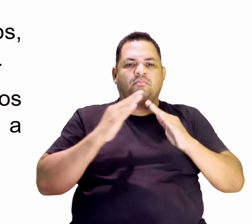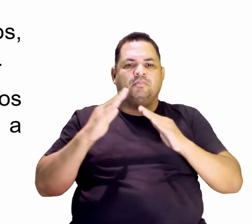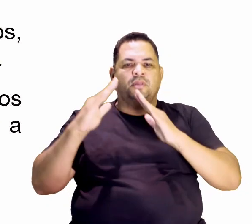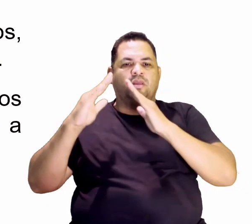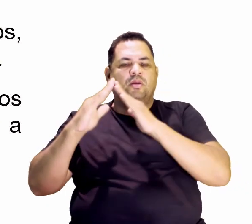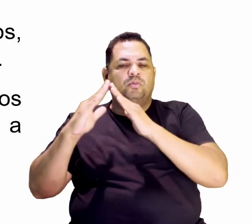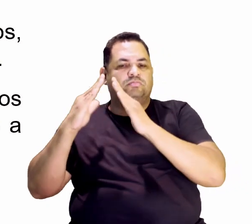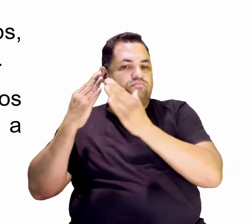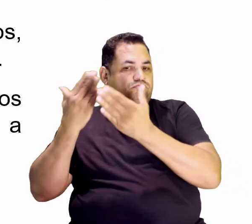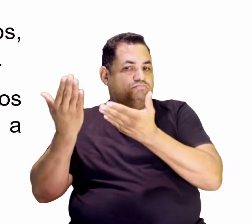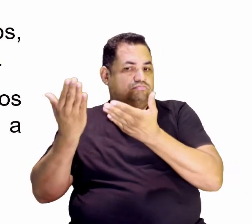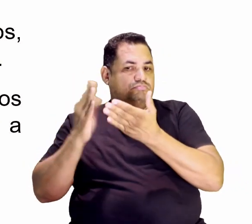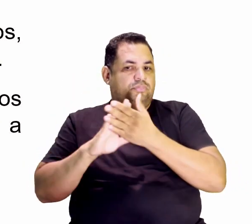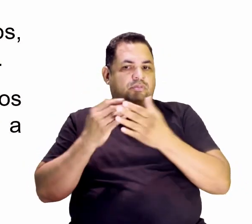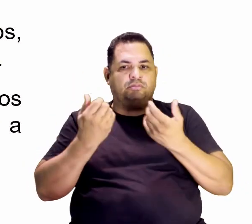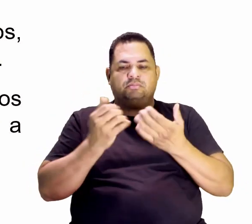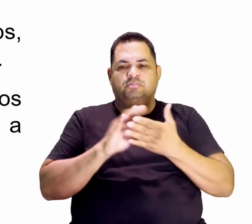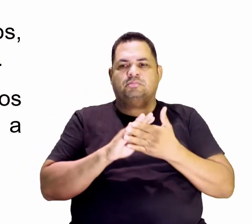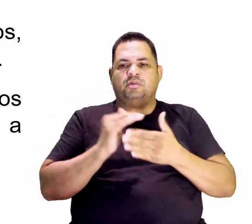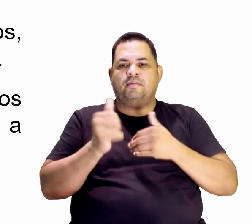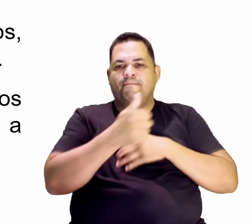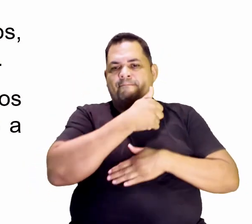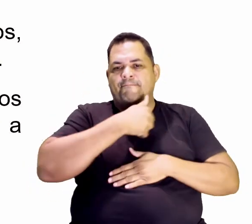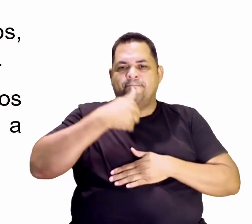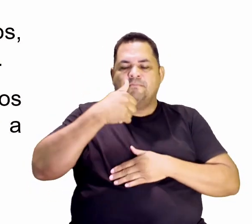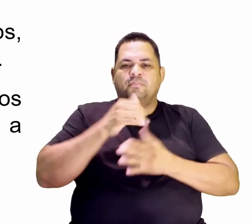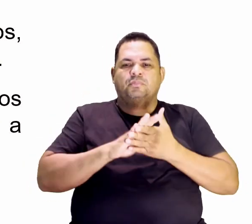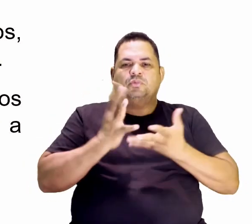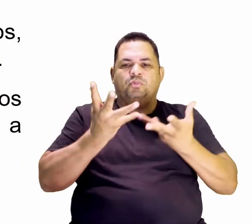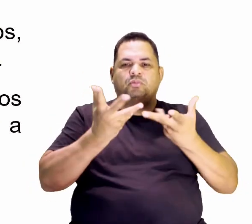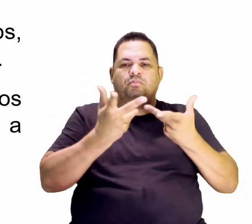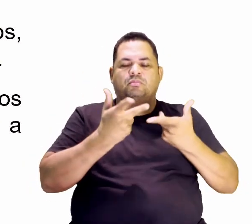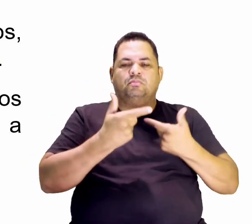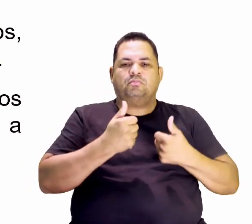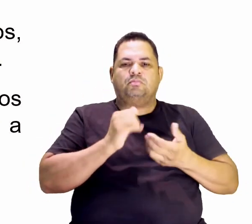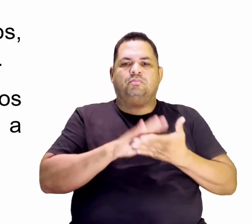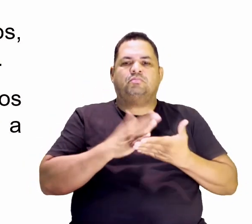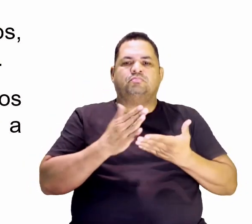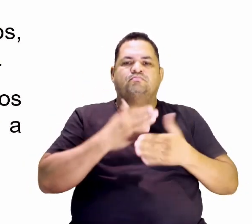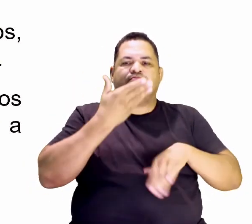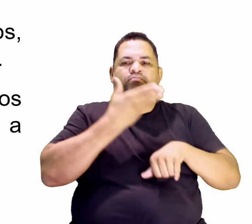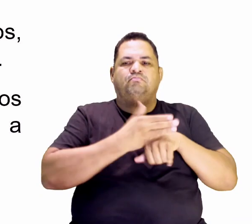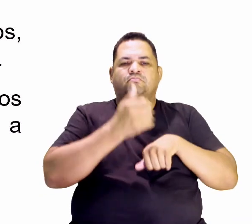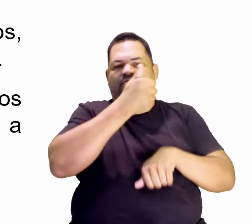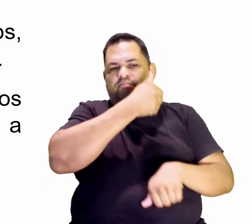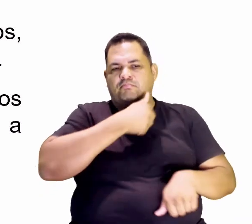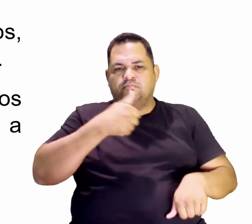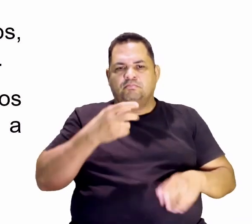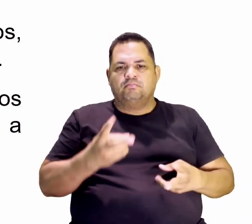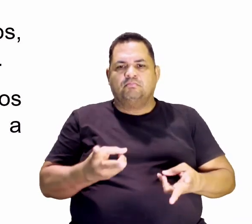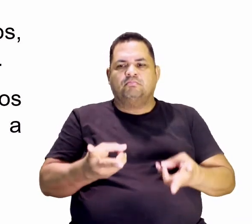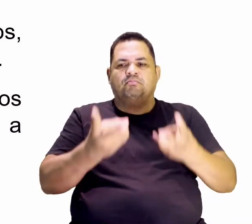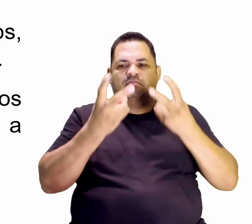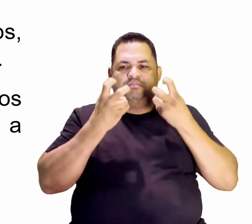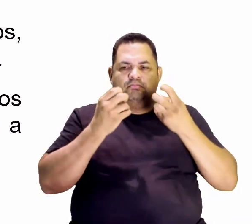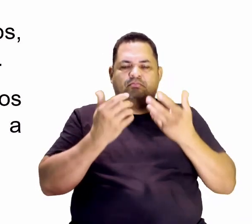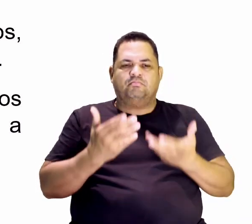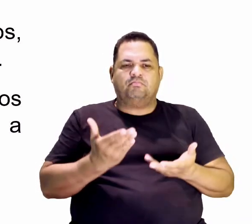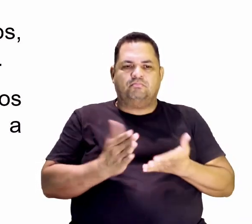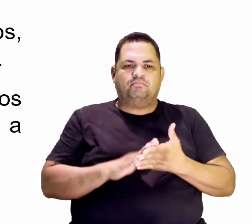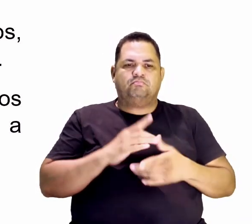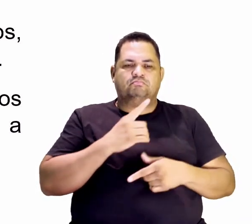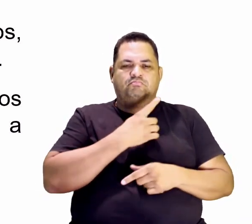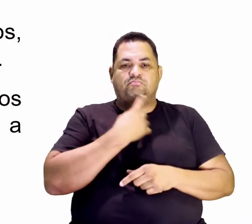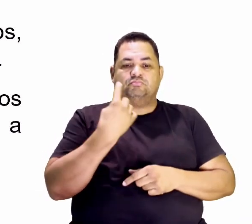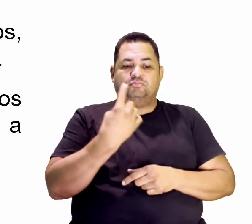e potencializar nossas habilidades práticas, né? Melhorar, ter essa percepção de melhora no nosso estilo